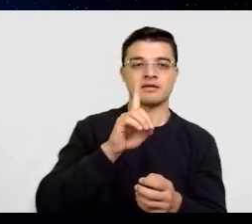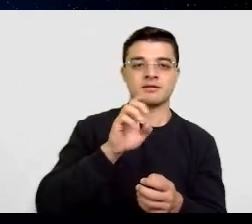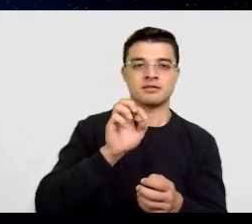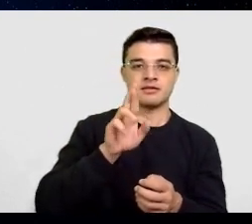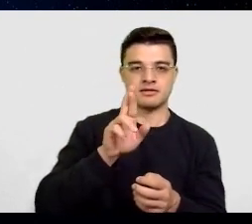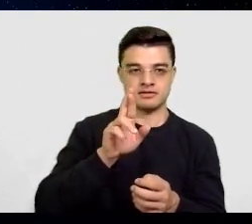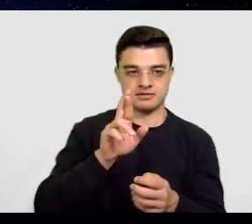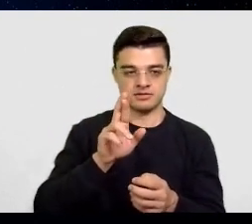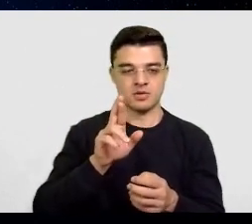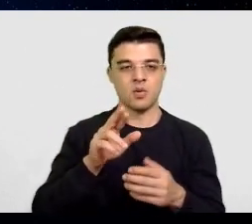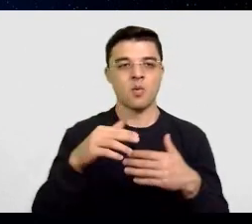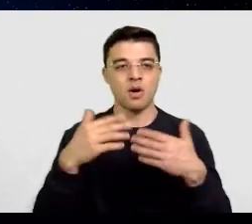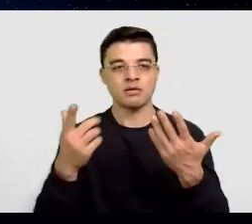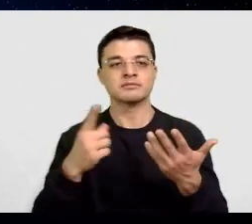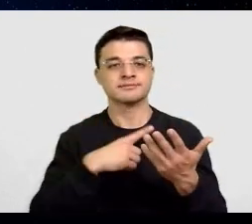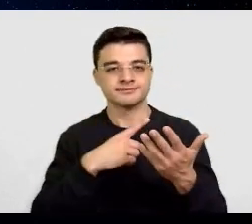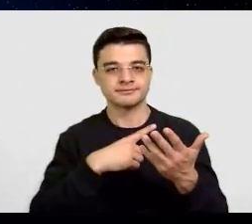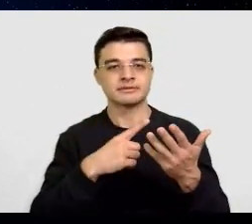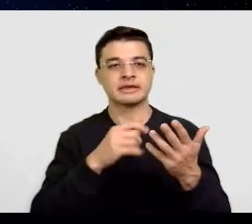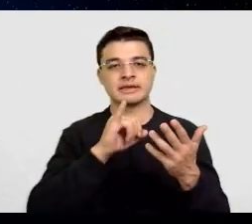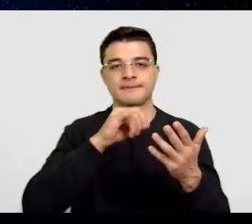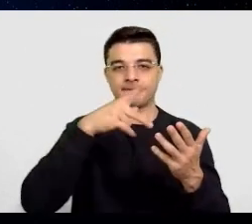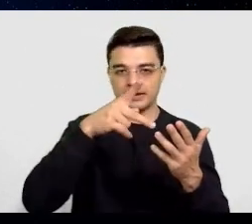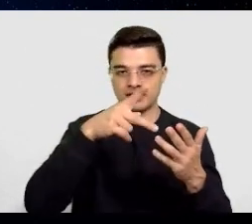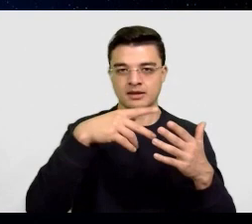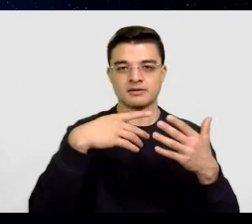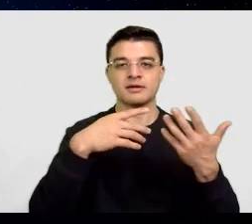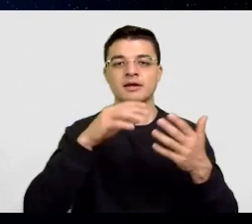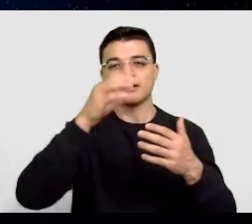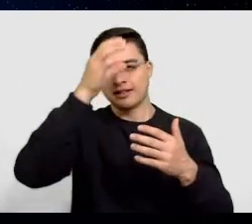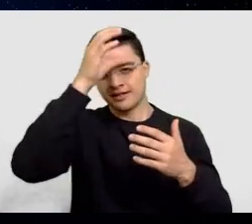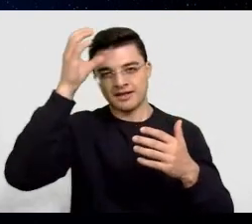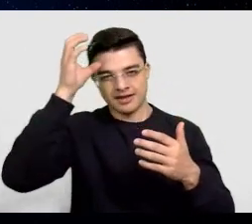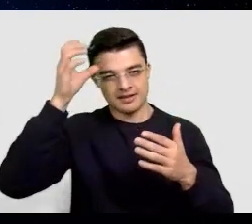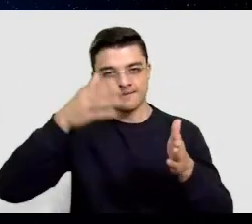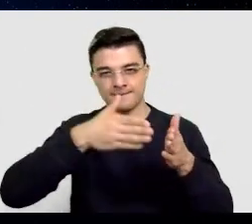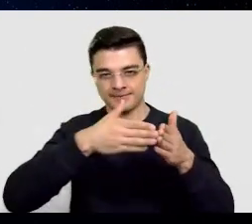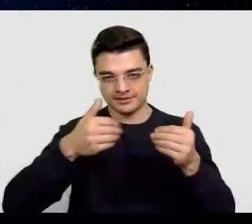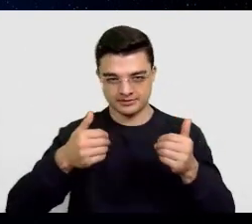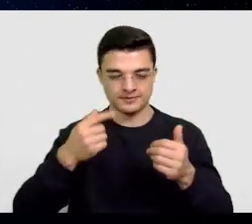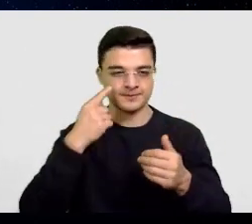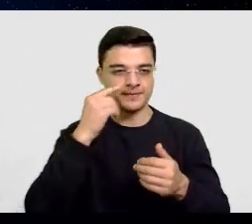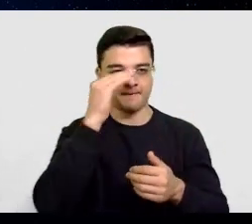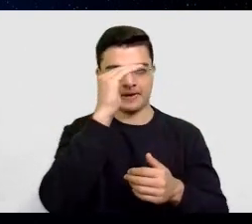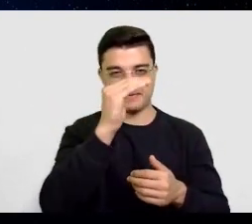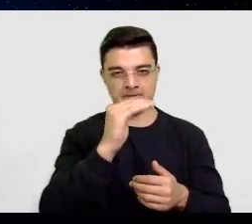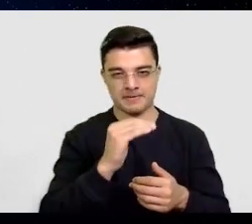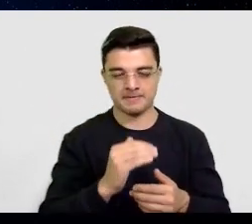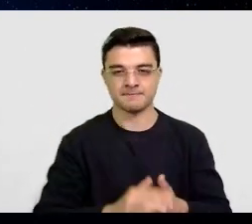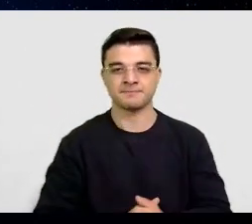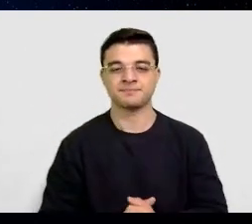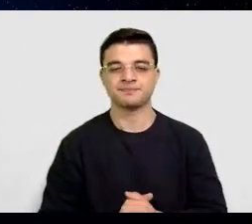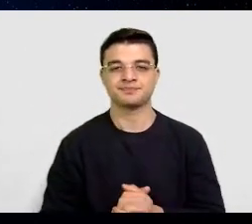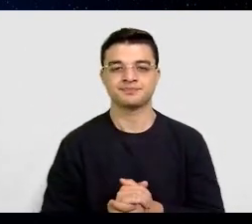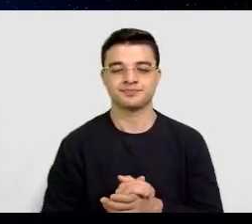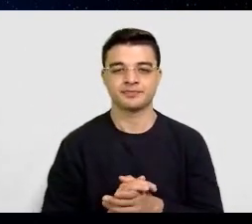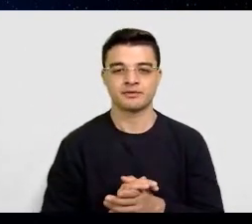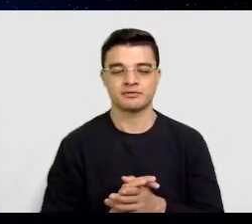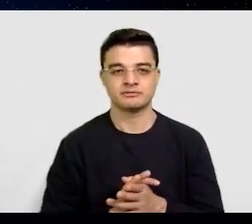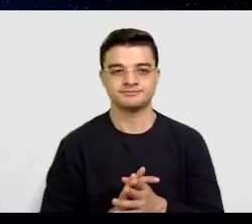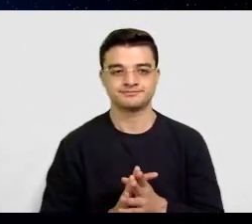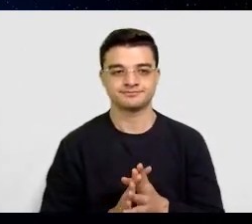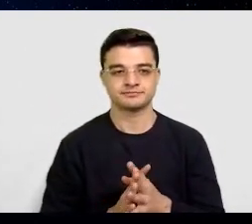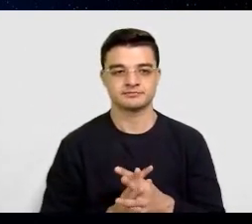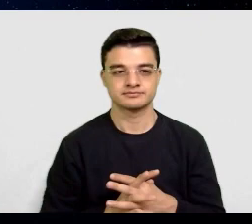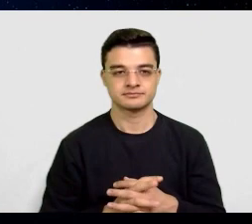IP e o user agent que eu coloquei do cliente que está fazendo a requisição Let's Go Hacking. Beleza, eu vou tentar agora fazer uma injeção